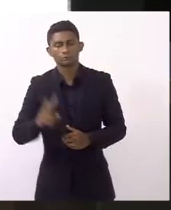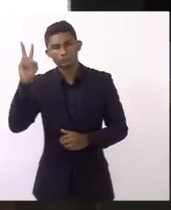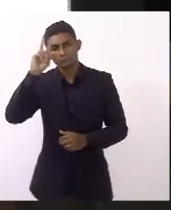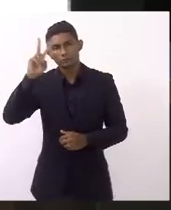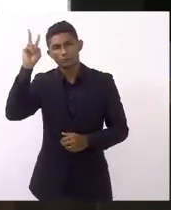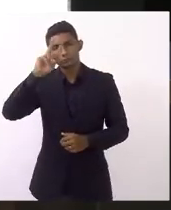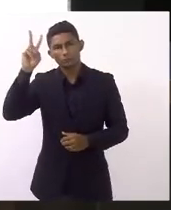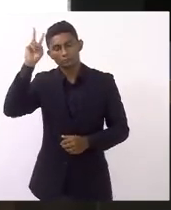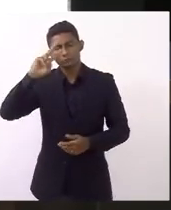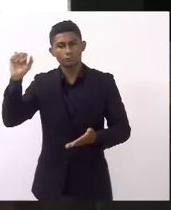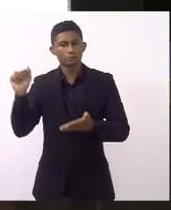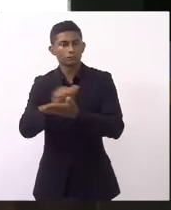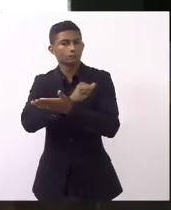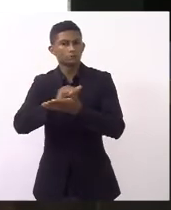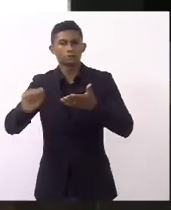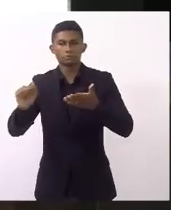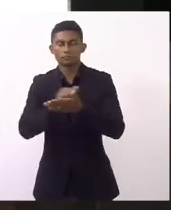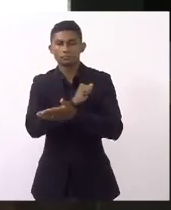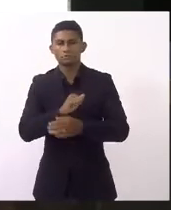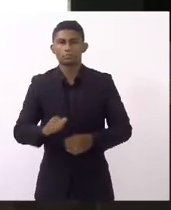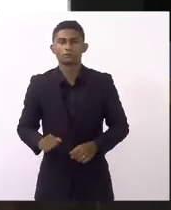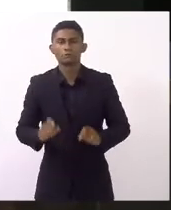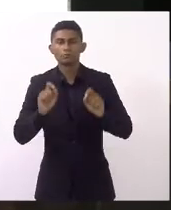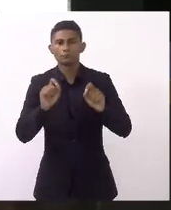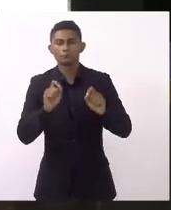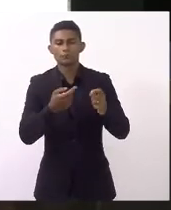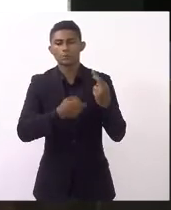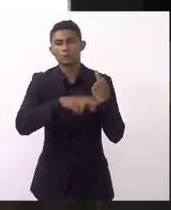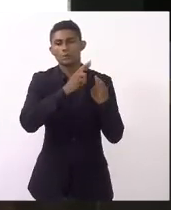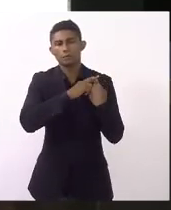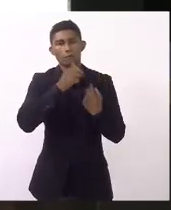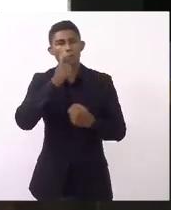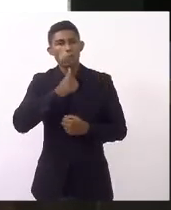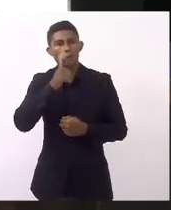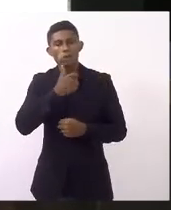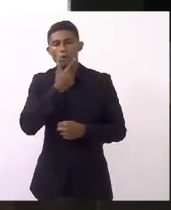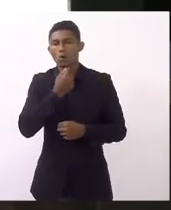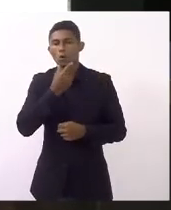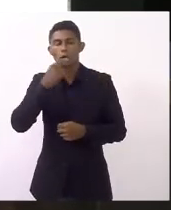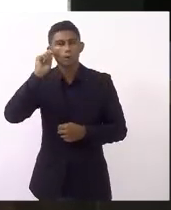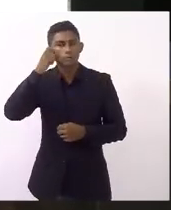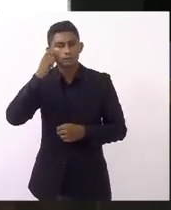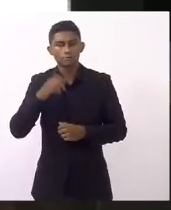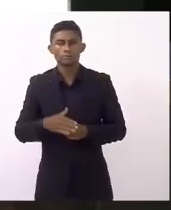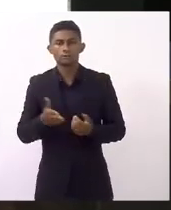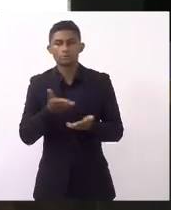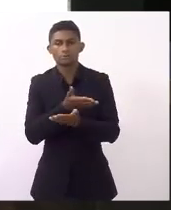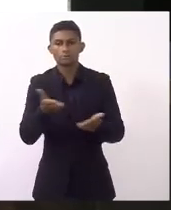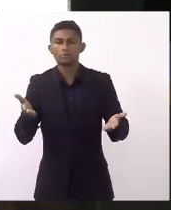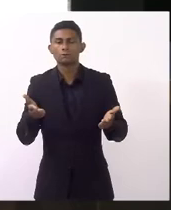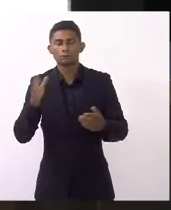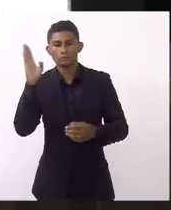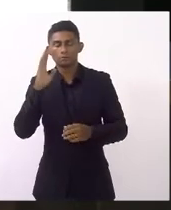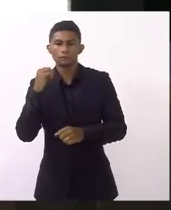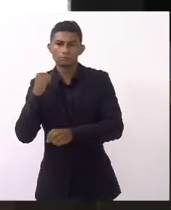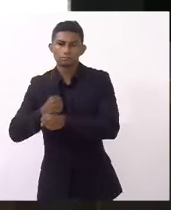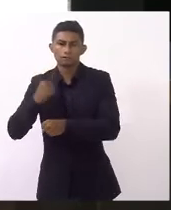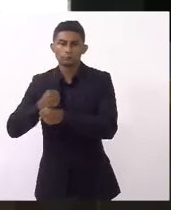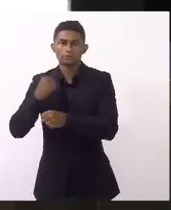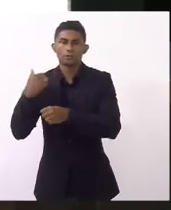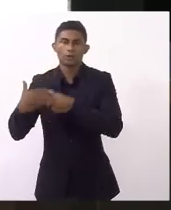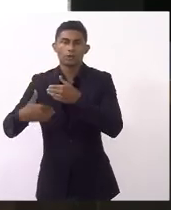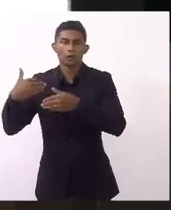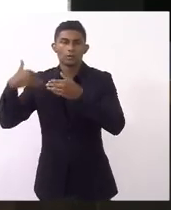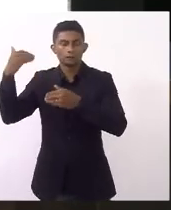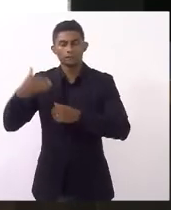historiografia oficial o papel de mulheres e homens negros que construíram o Brasil